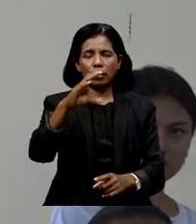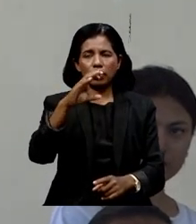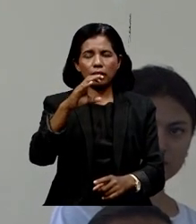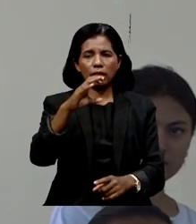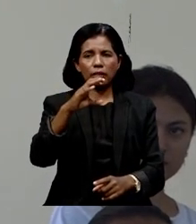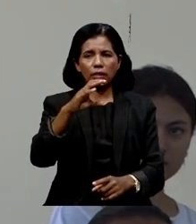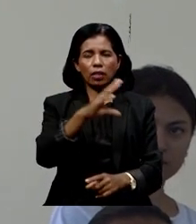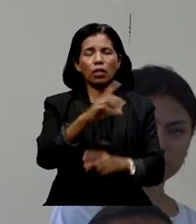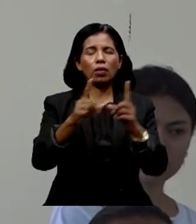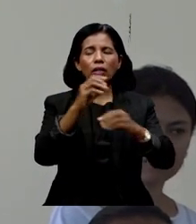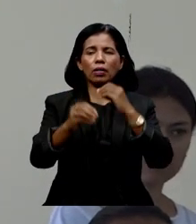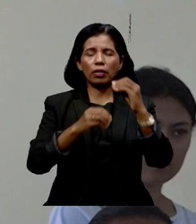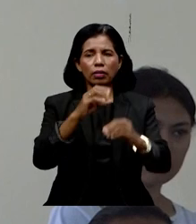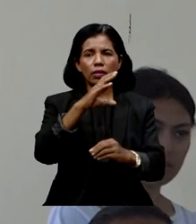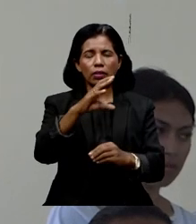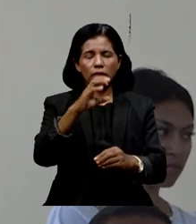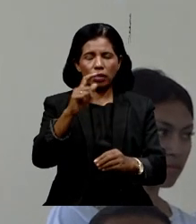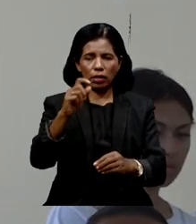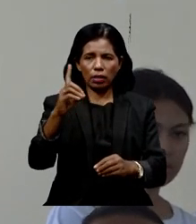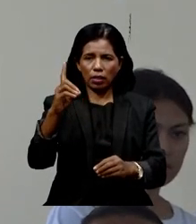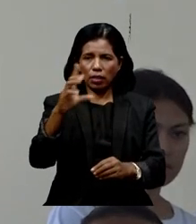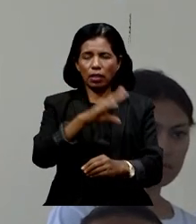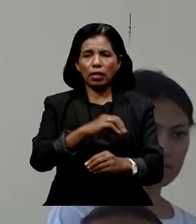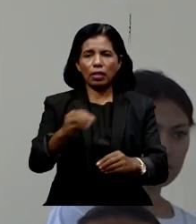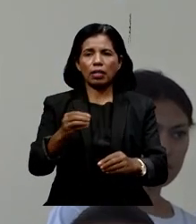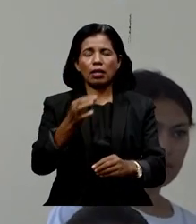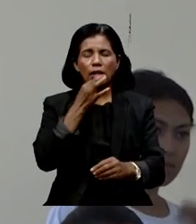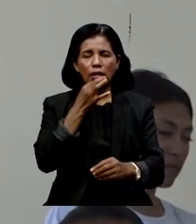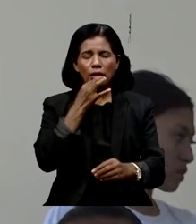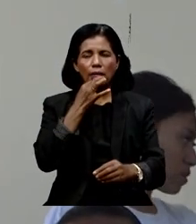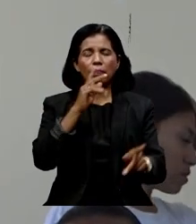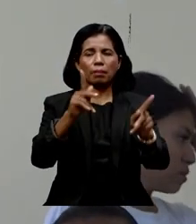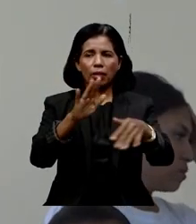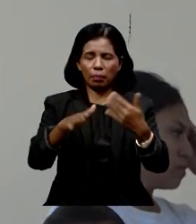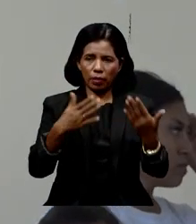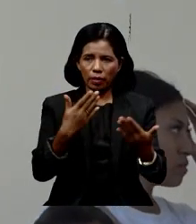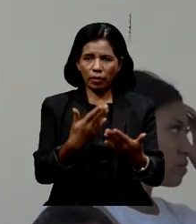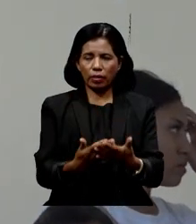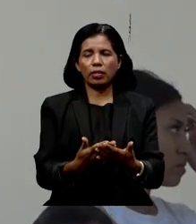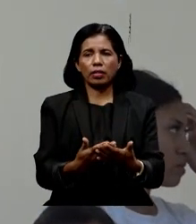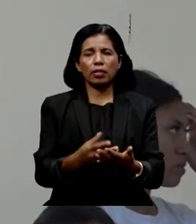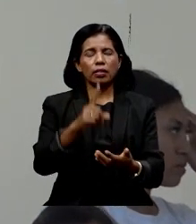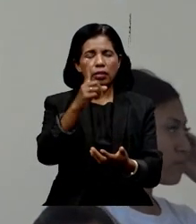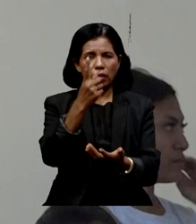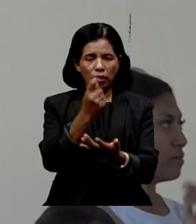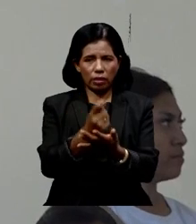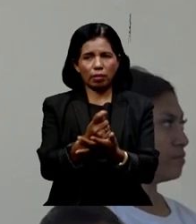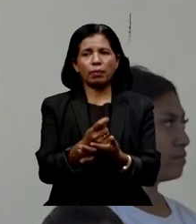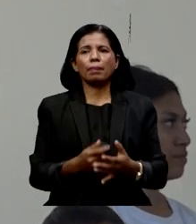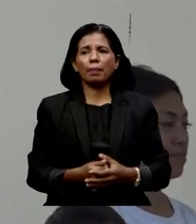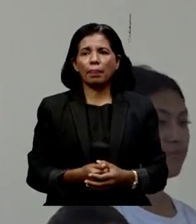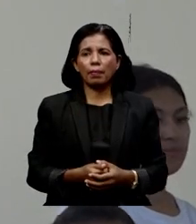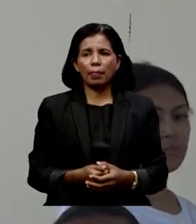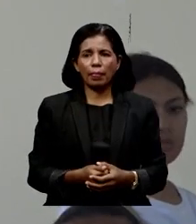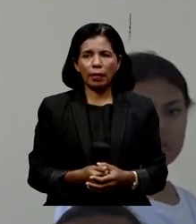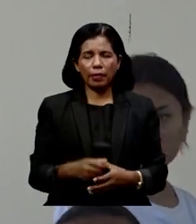A companhia Conabá, Raham, para 1000 pessoas, e 1000 pessoas de Nian. E também,